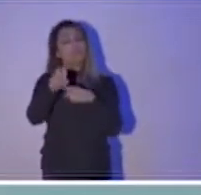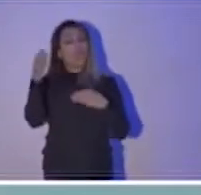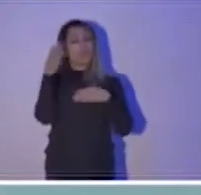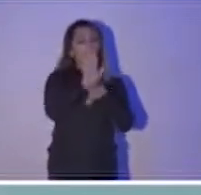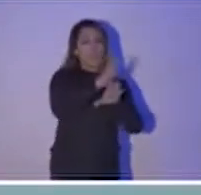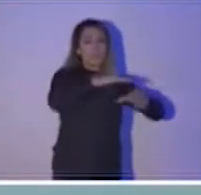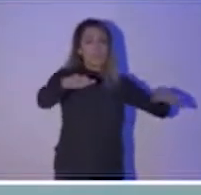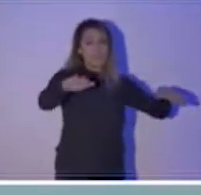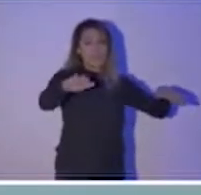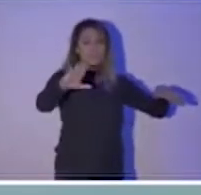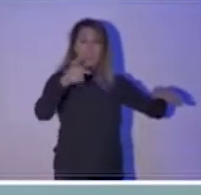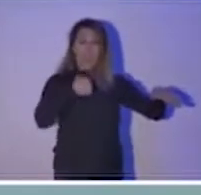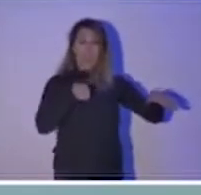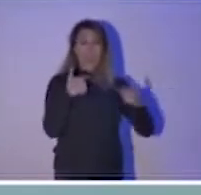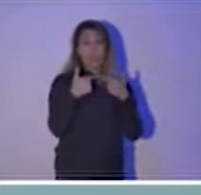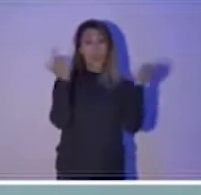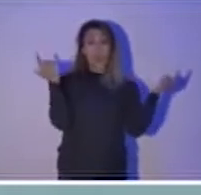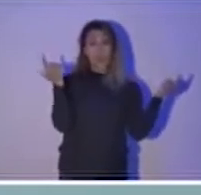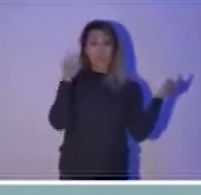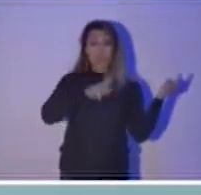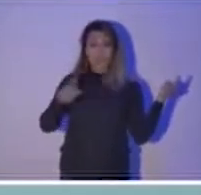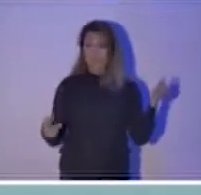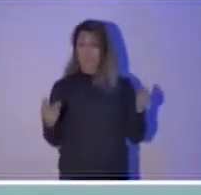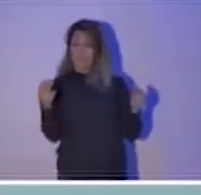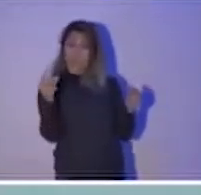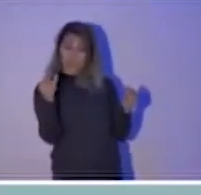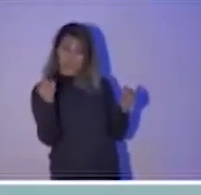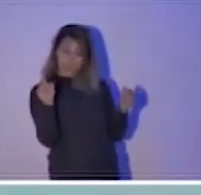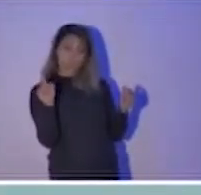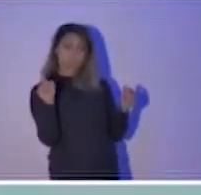que resolveram que elas iam aproveitar aquele espaço.